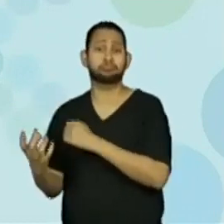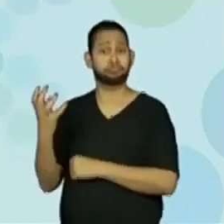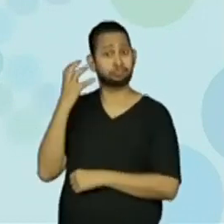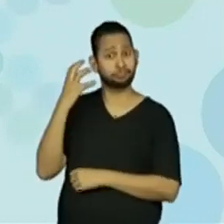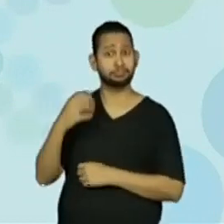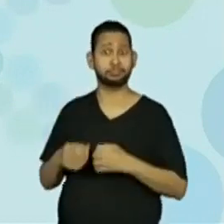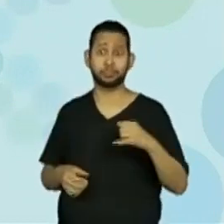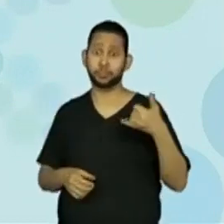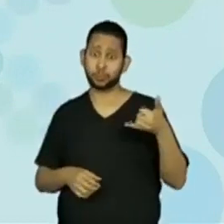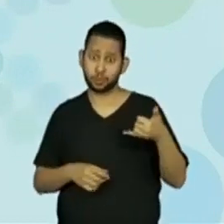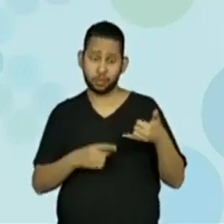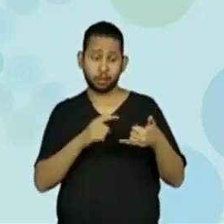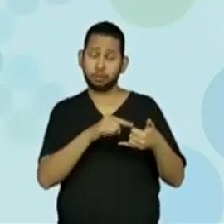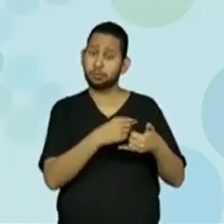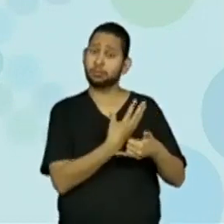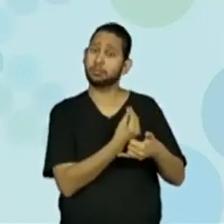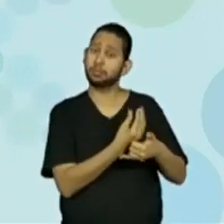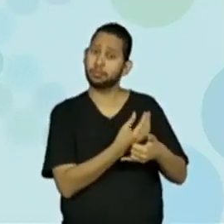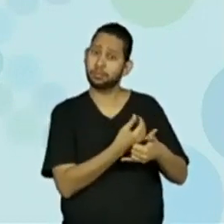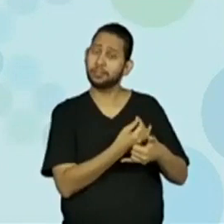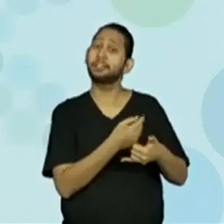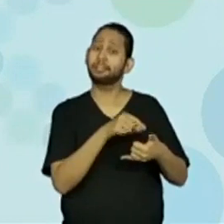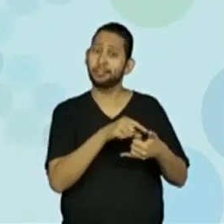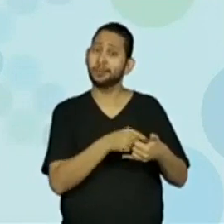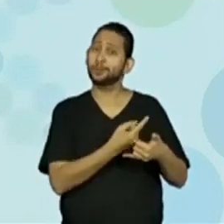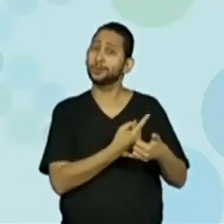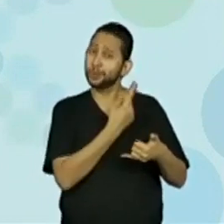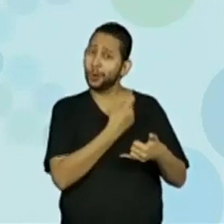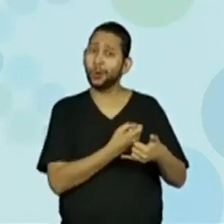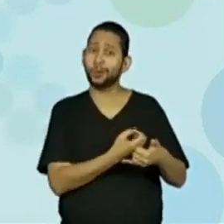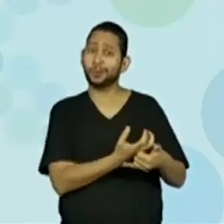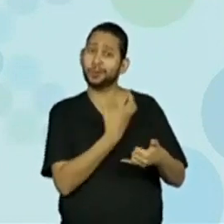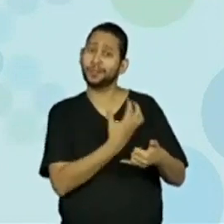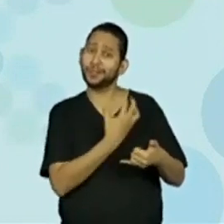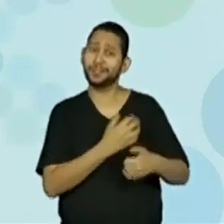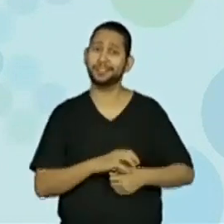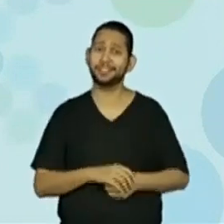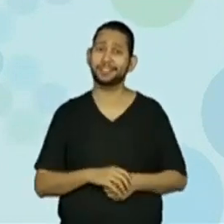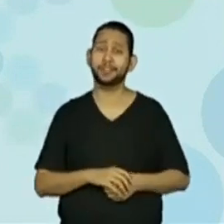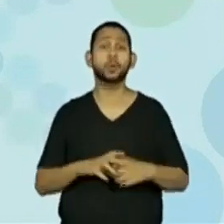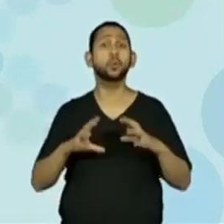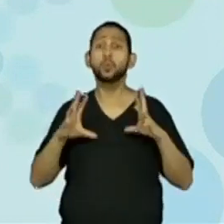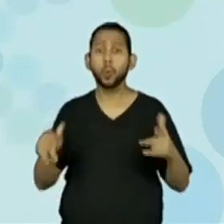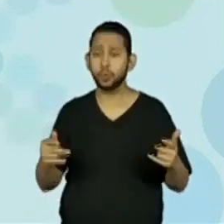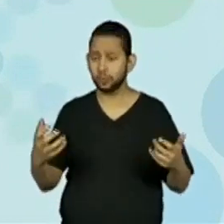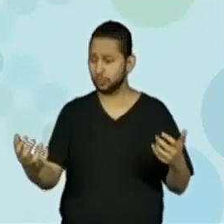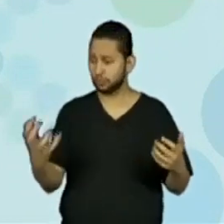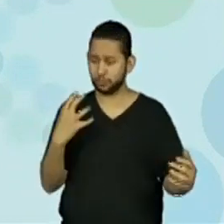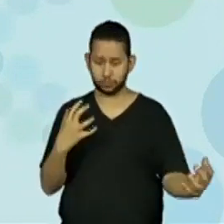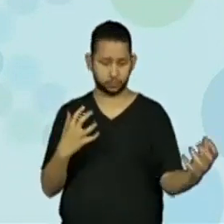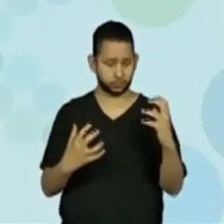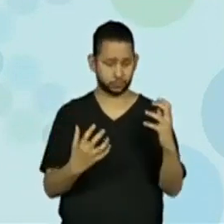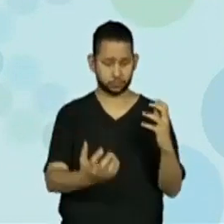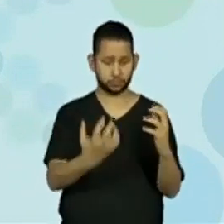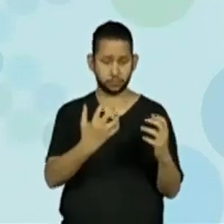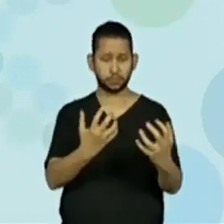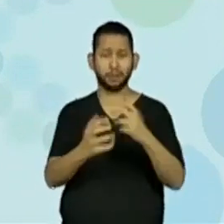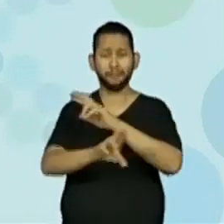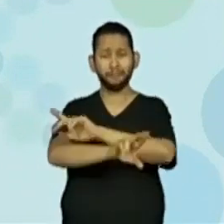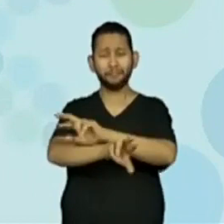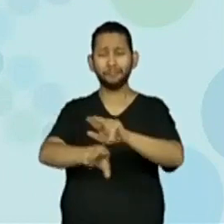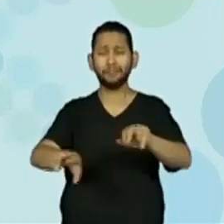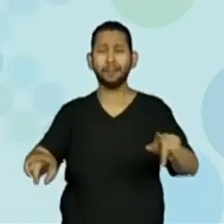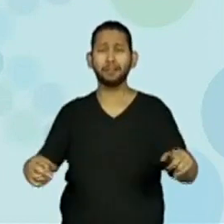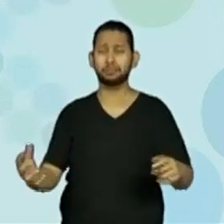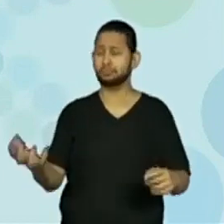celular. E todos eles, durante o funcionamento, estão emitindo vários tipos de